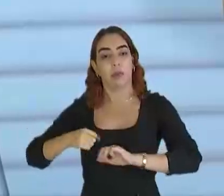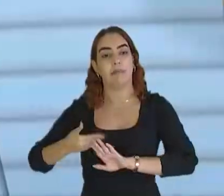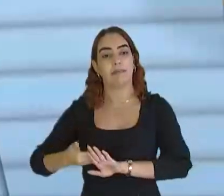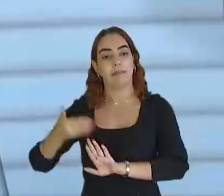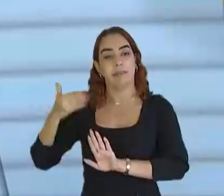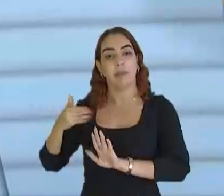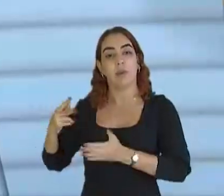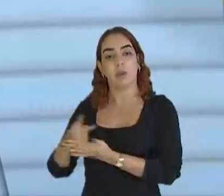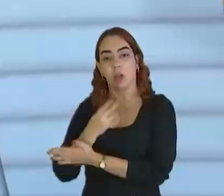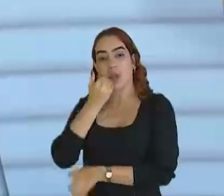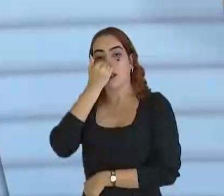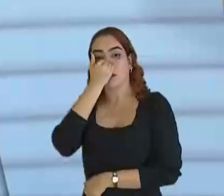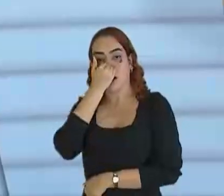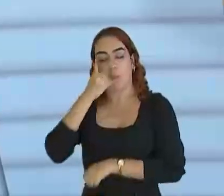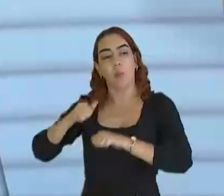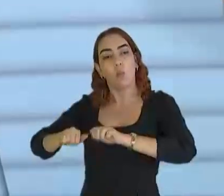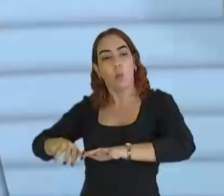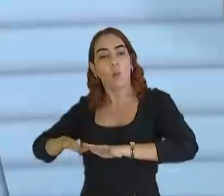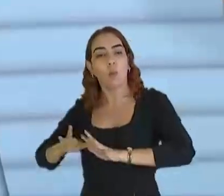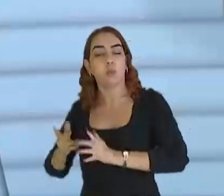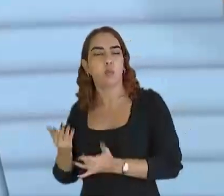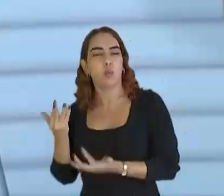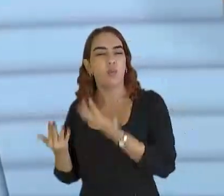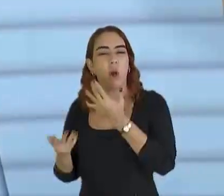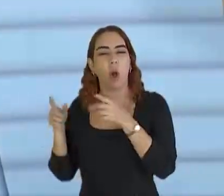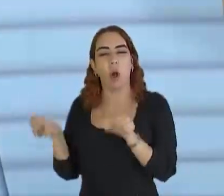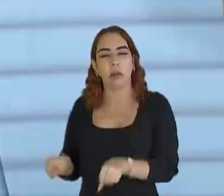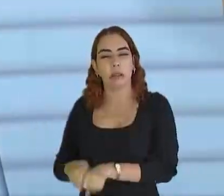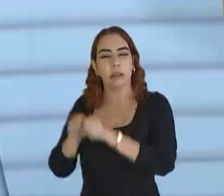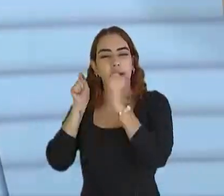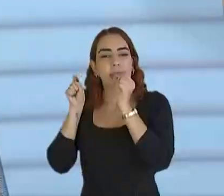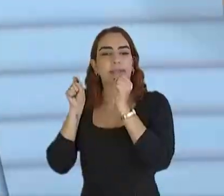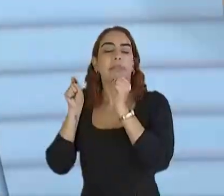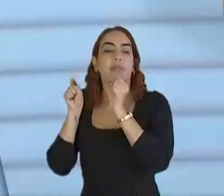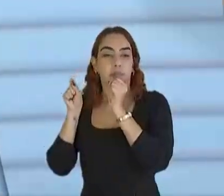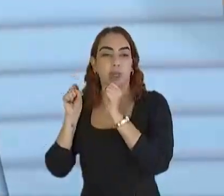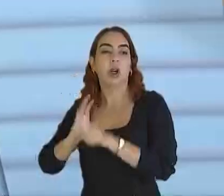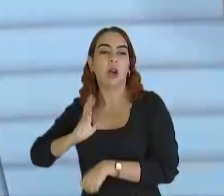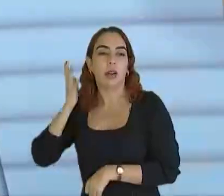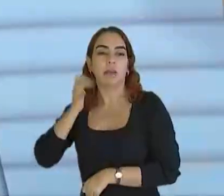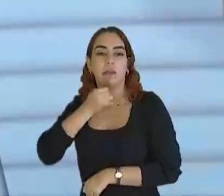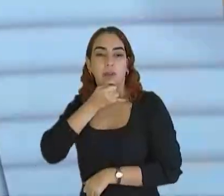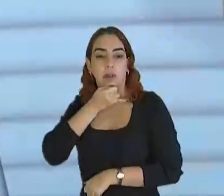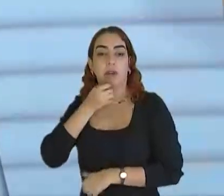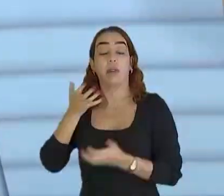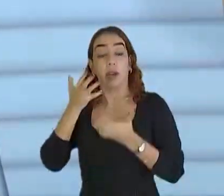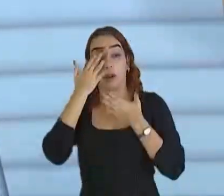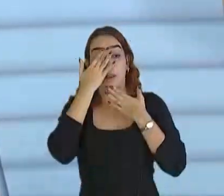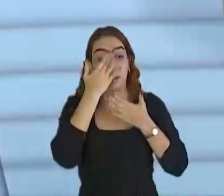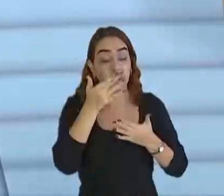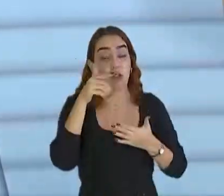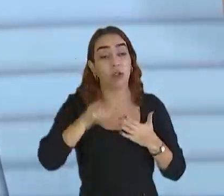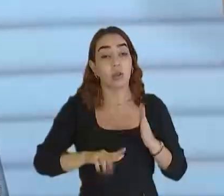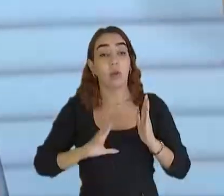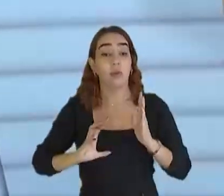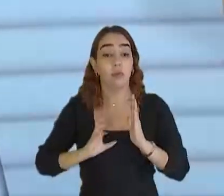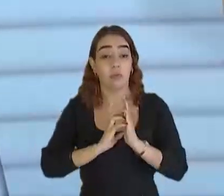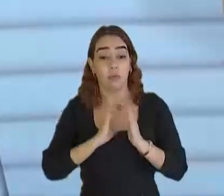aqui, a casa. Então eu quero aproveitar aqui a audiência para agradecer mais uma vez os servidores da casa,